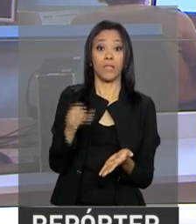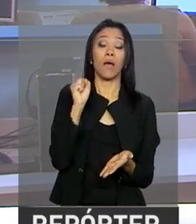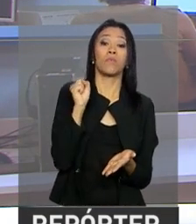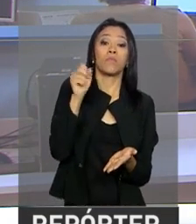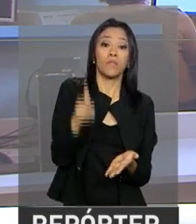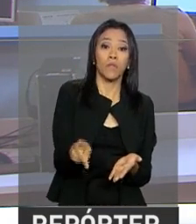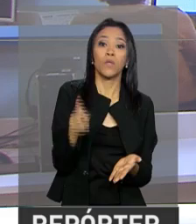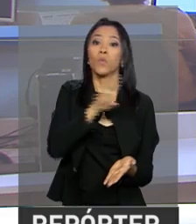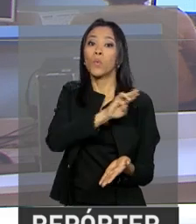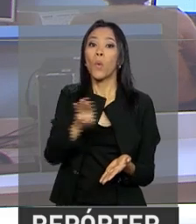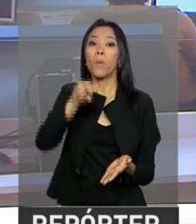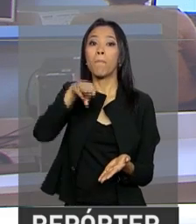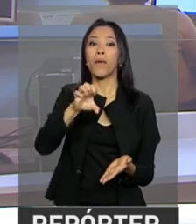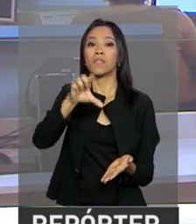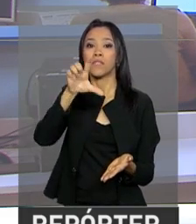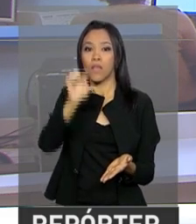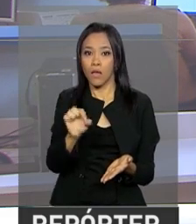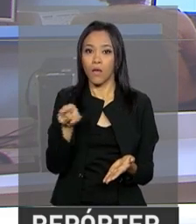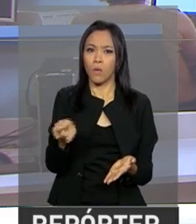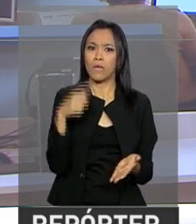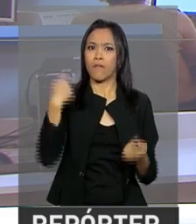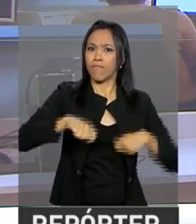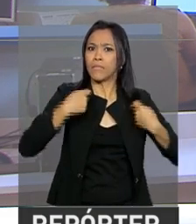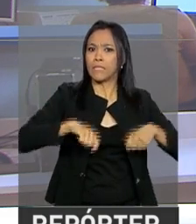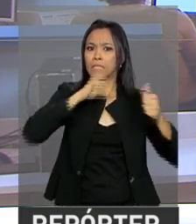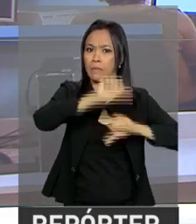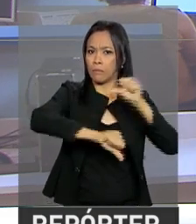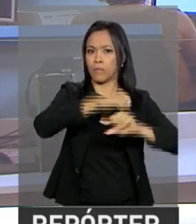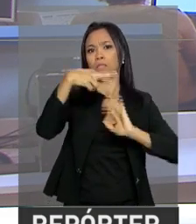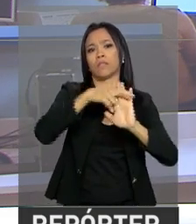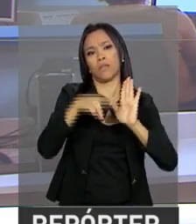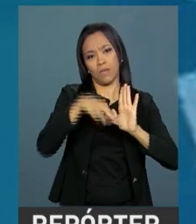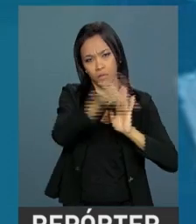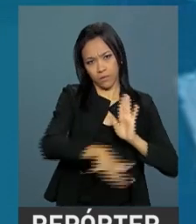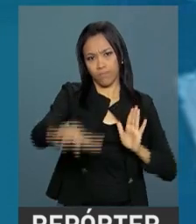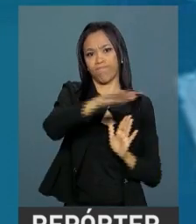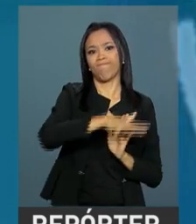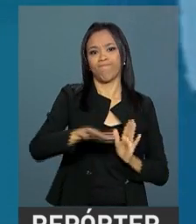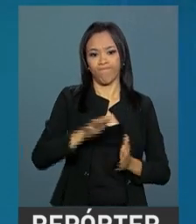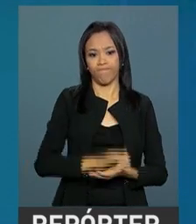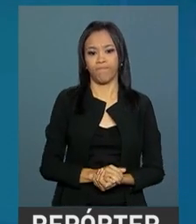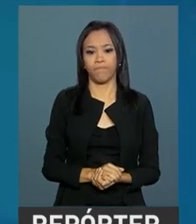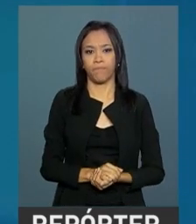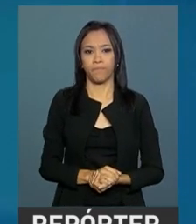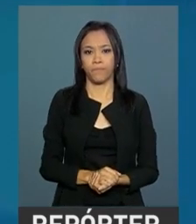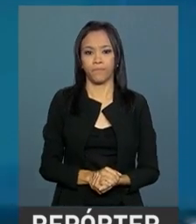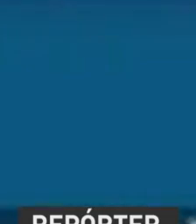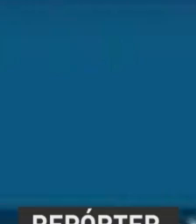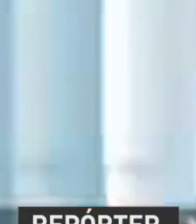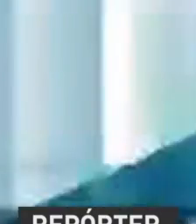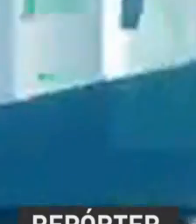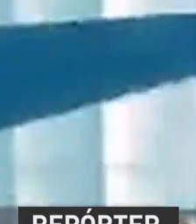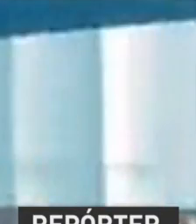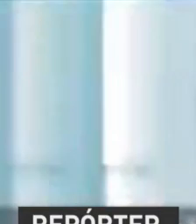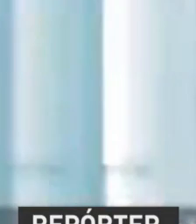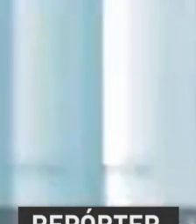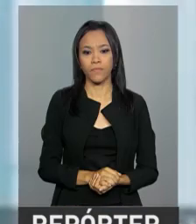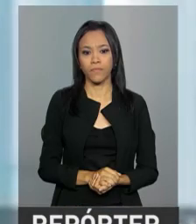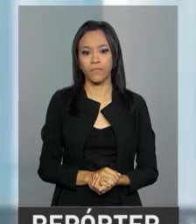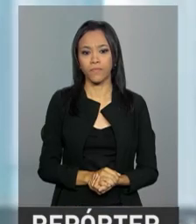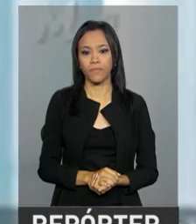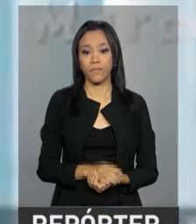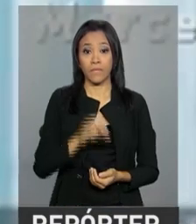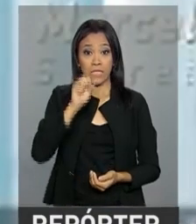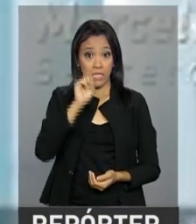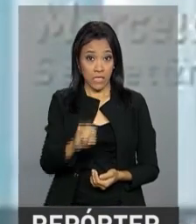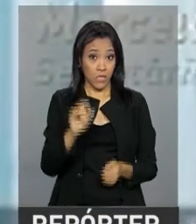falou sobre a necessidade de se fazer uma reforma no setor se não fizermos nada